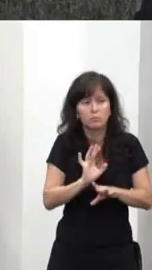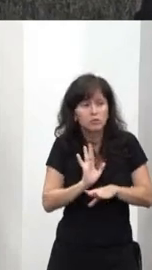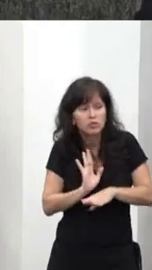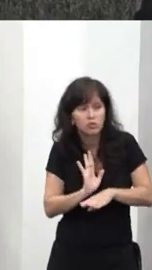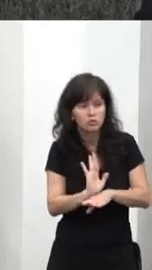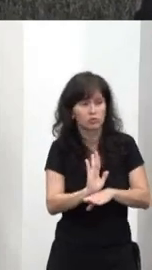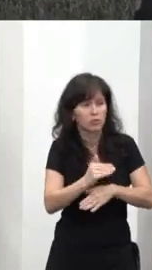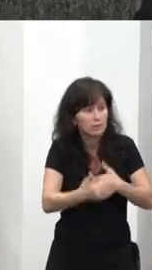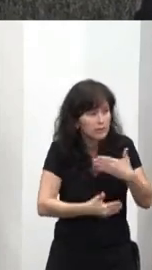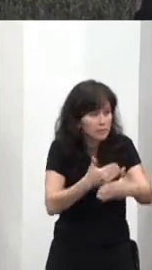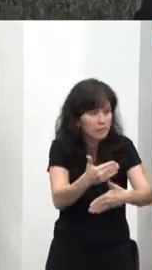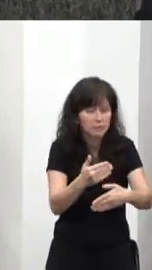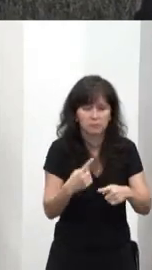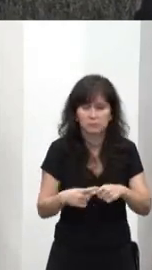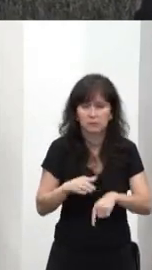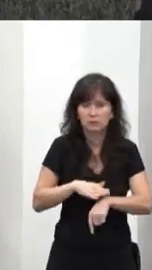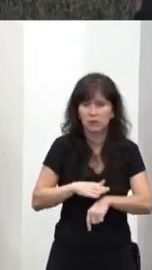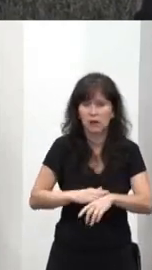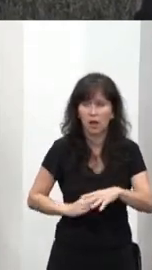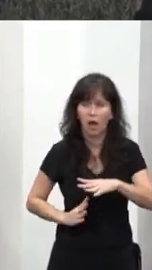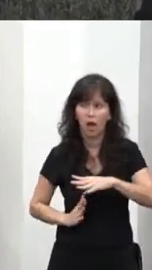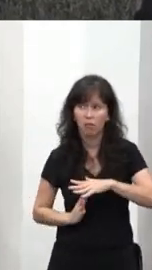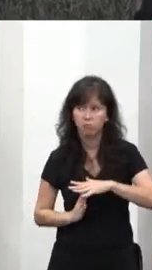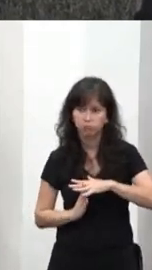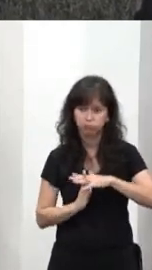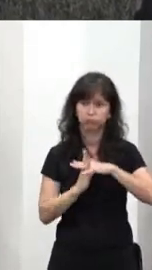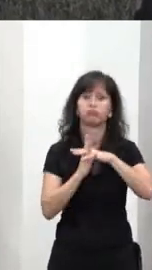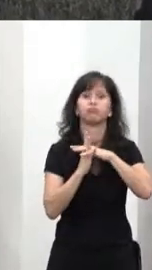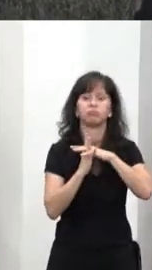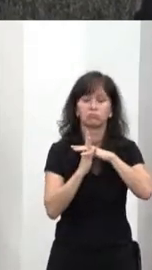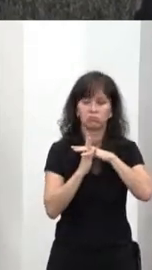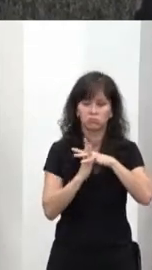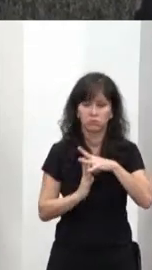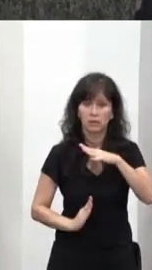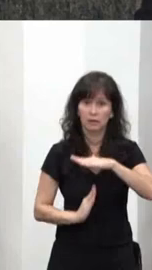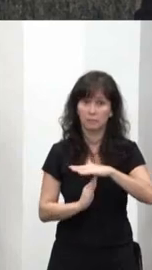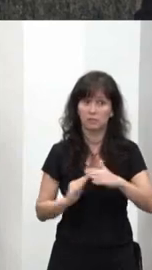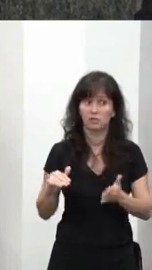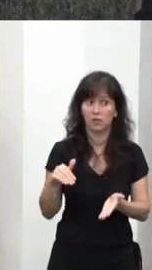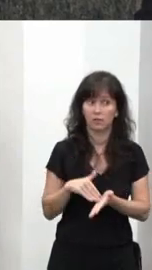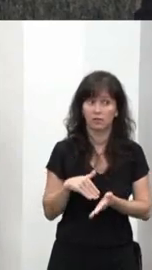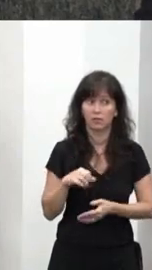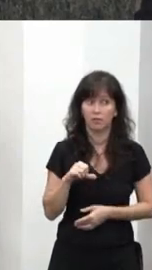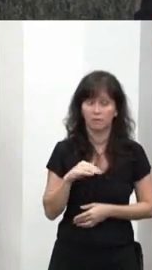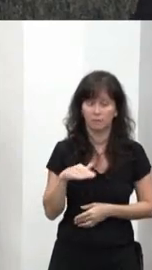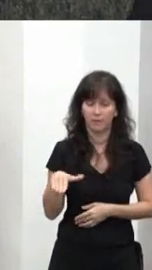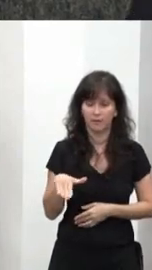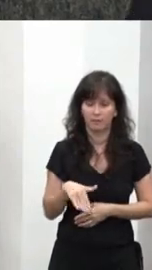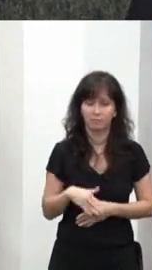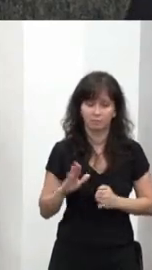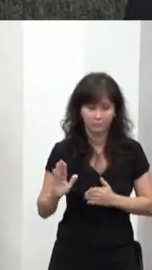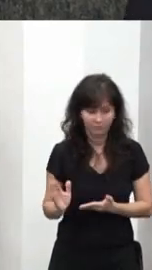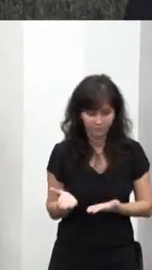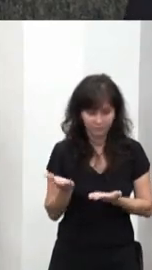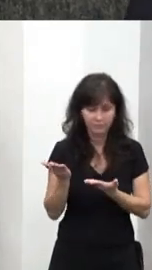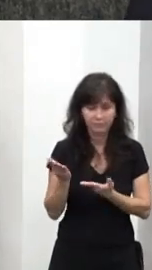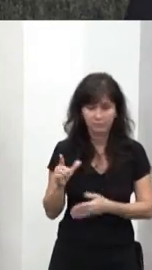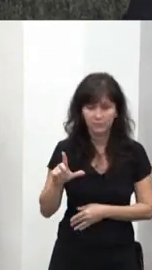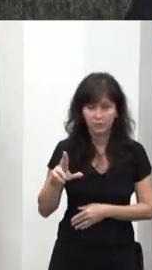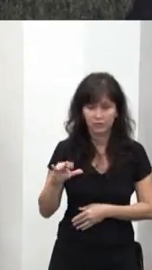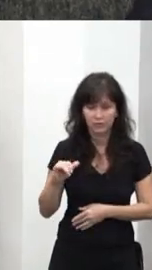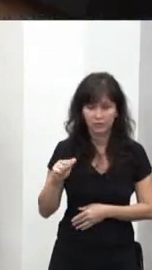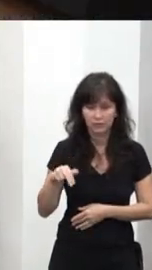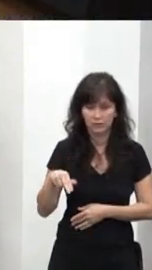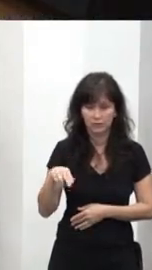tá super estourado na hora e a gente botou um limite até 9:30 novamente e passo para deputada Luciane carminatti você bem